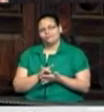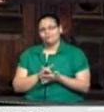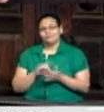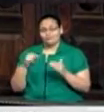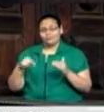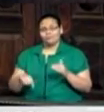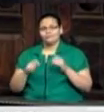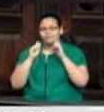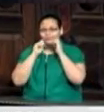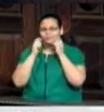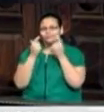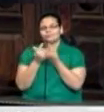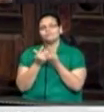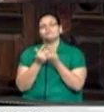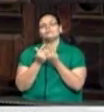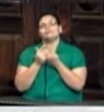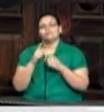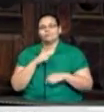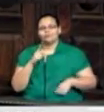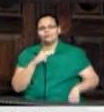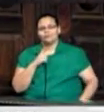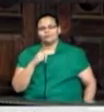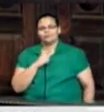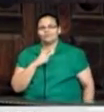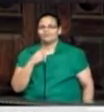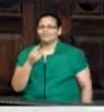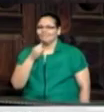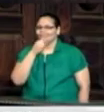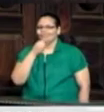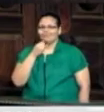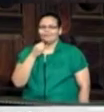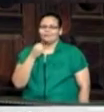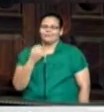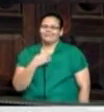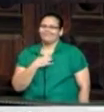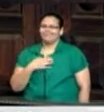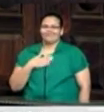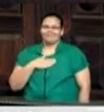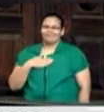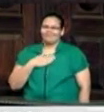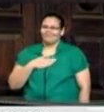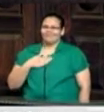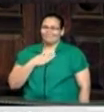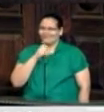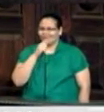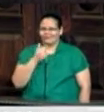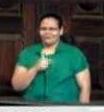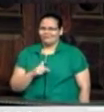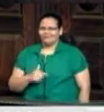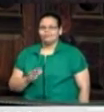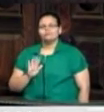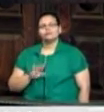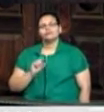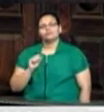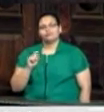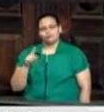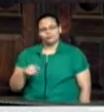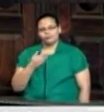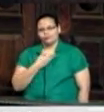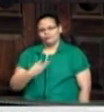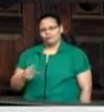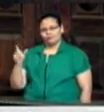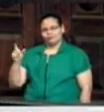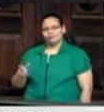A casa tem um descontentamento total em relação ao